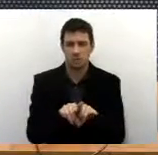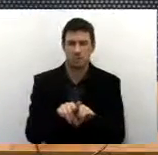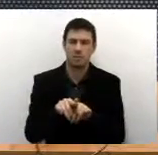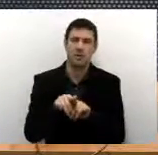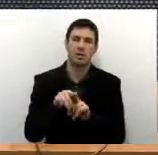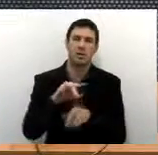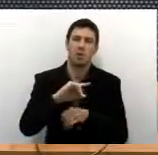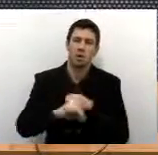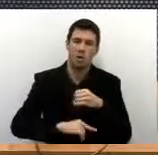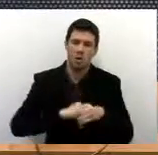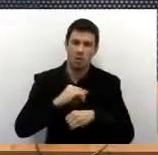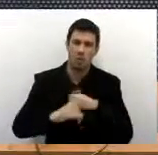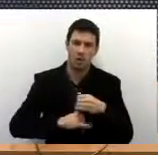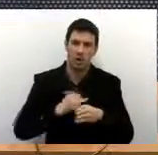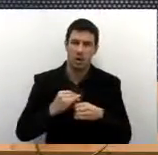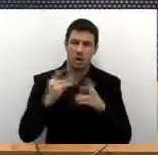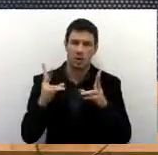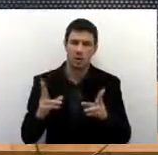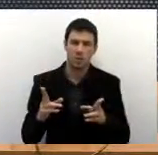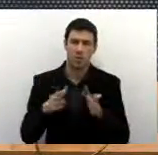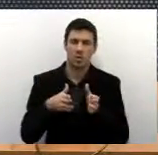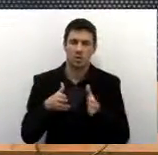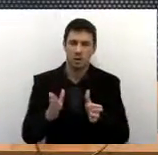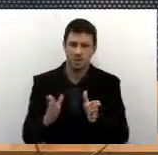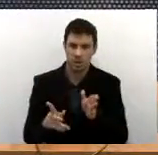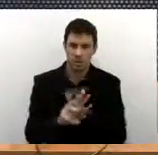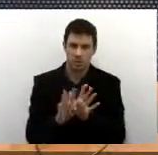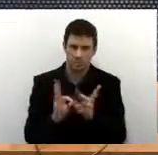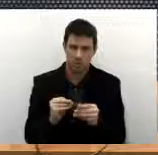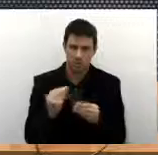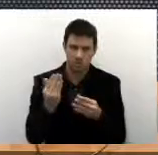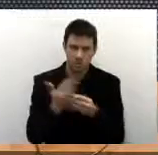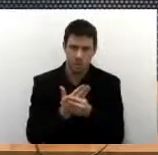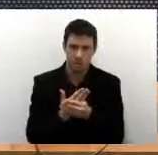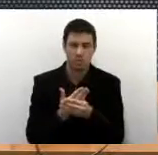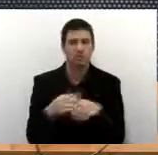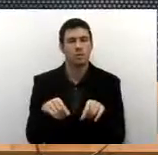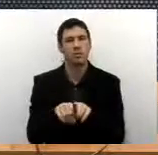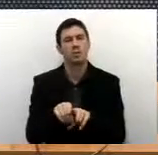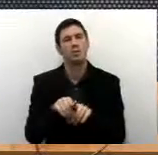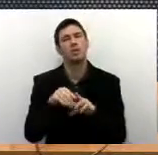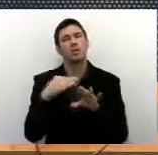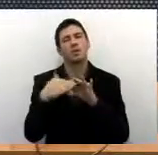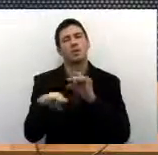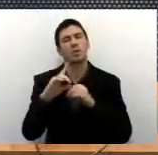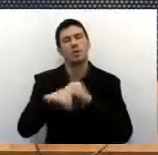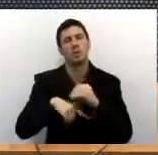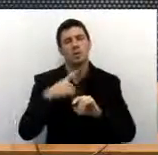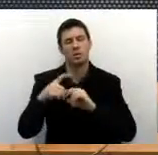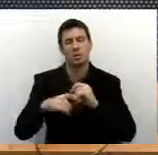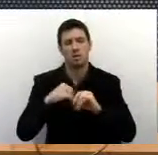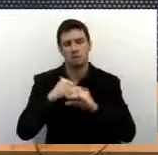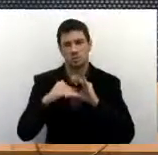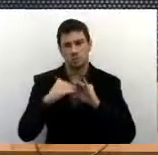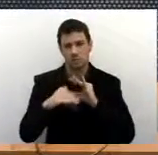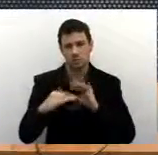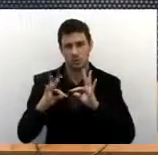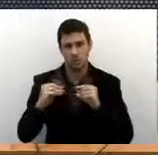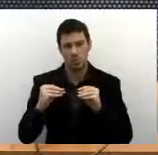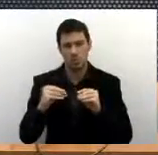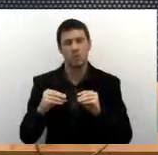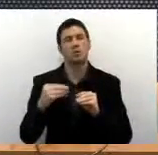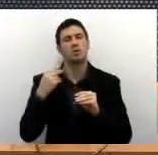dos projetos, como caminham e dos requerimentos, todos os processos via online, isso para os gabinetes do